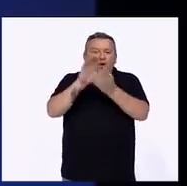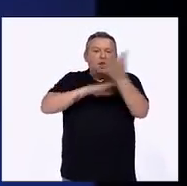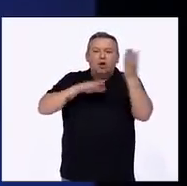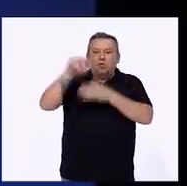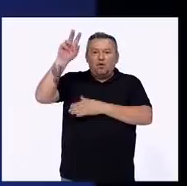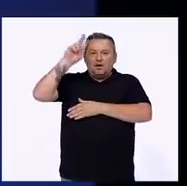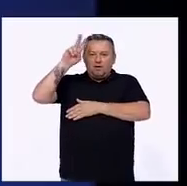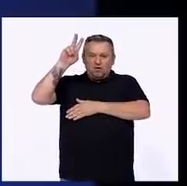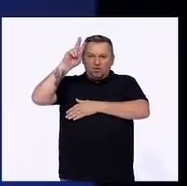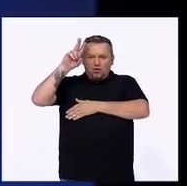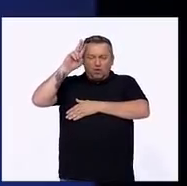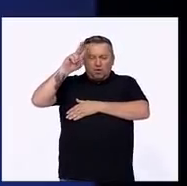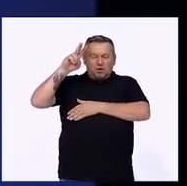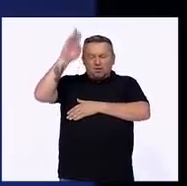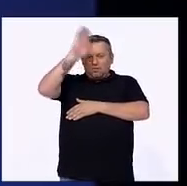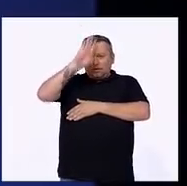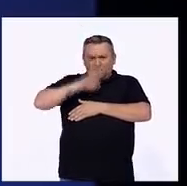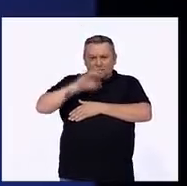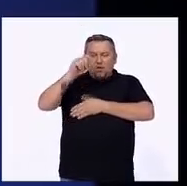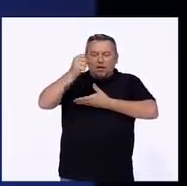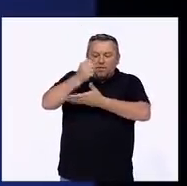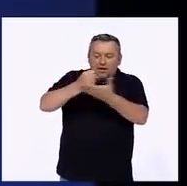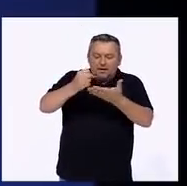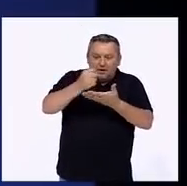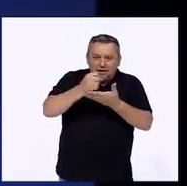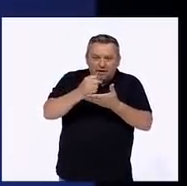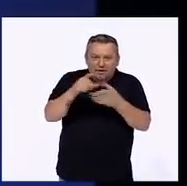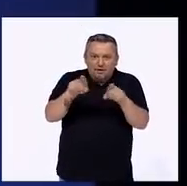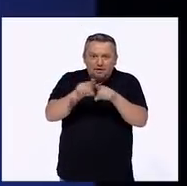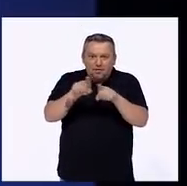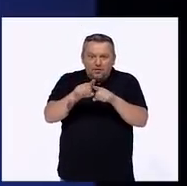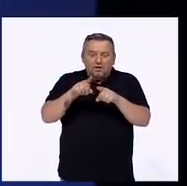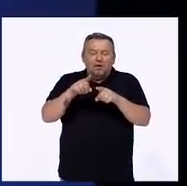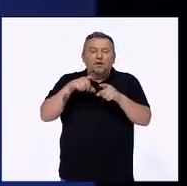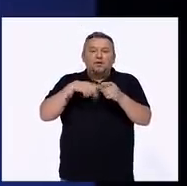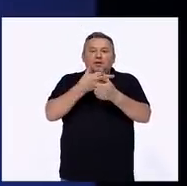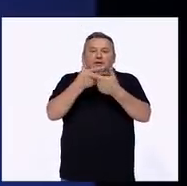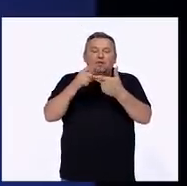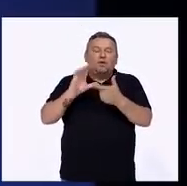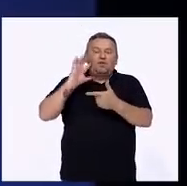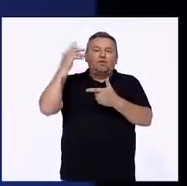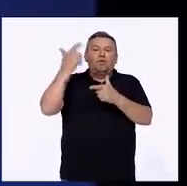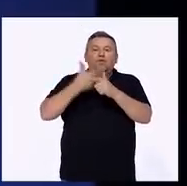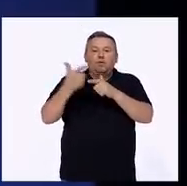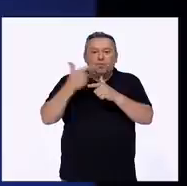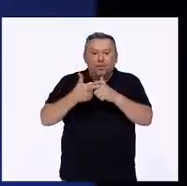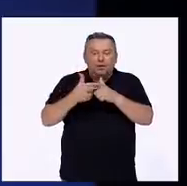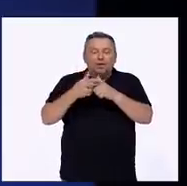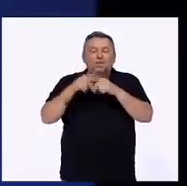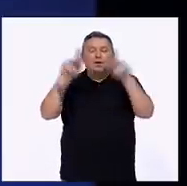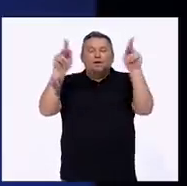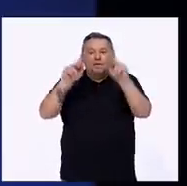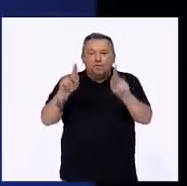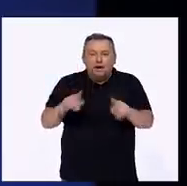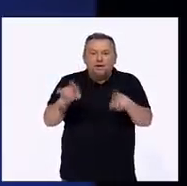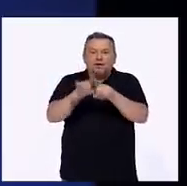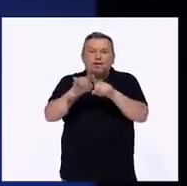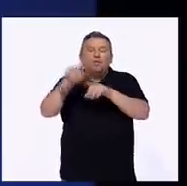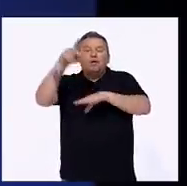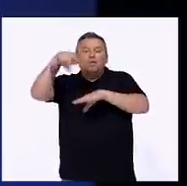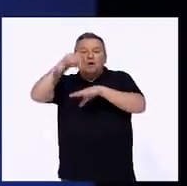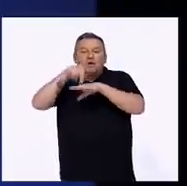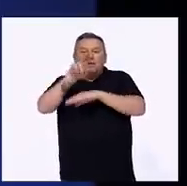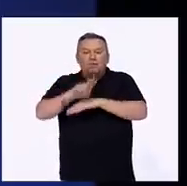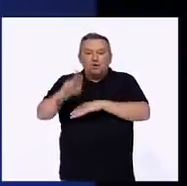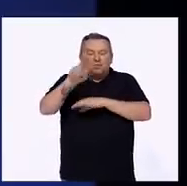nossa diplomacia é uma história baseada na construção de saídas pacíficas para o mundo e do Brasil ocupar o seu espaço de um país que é estratégico